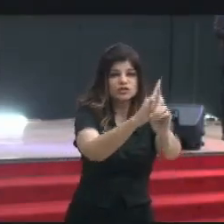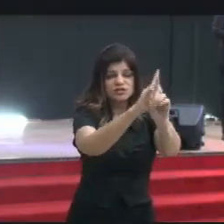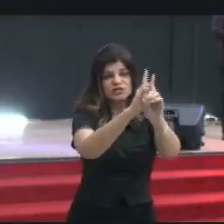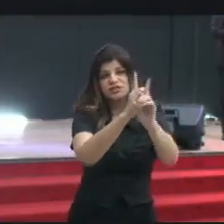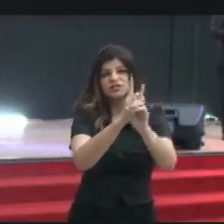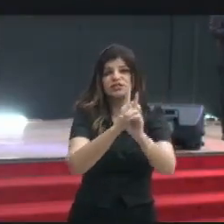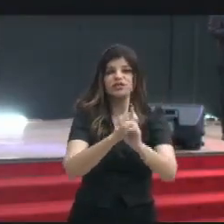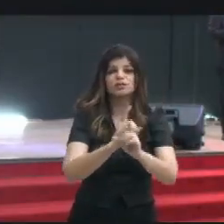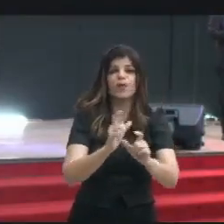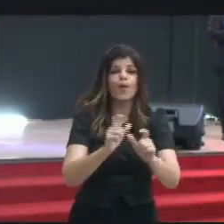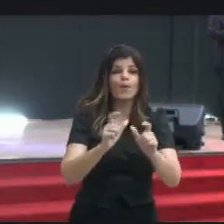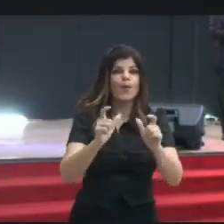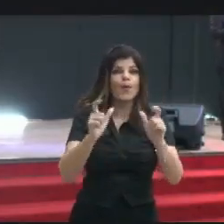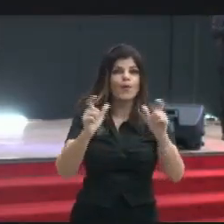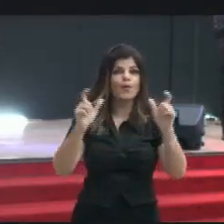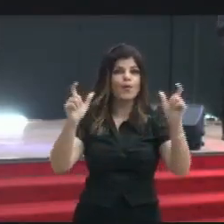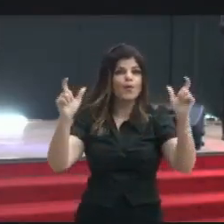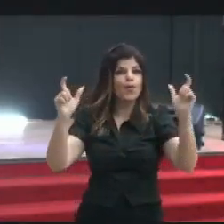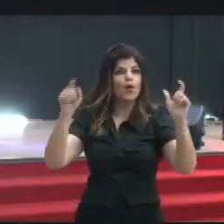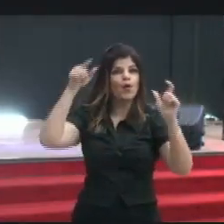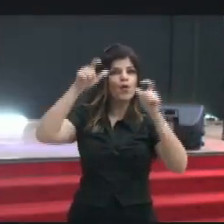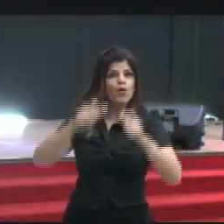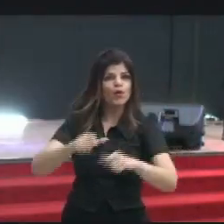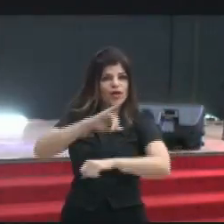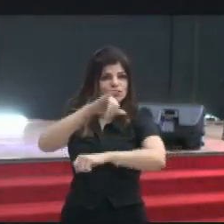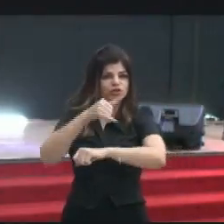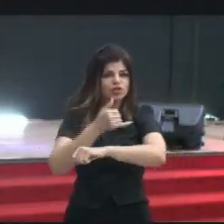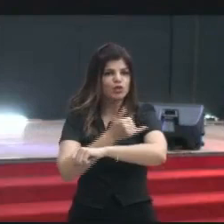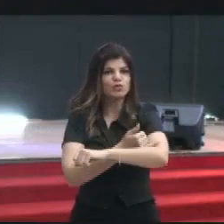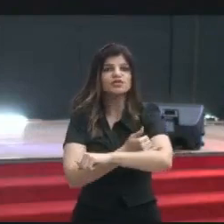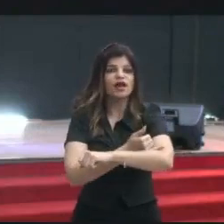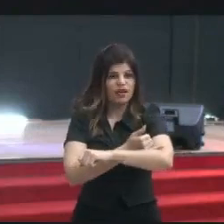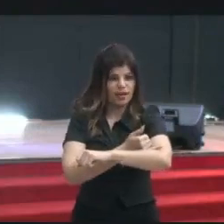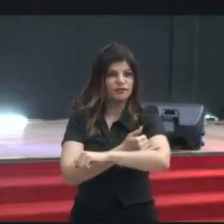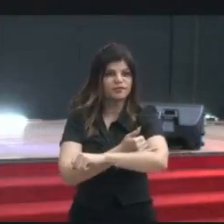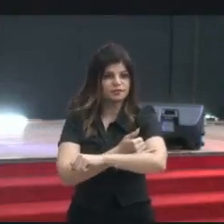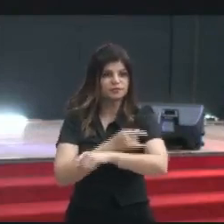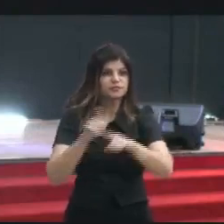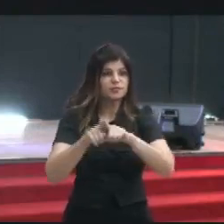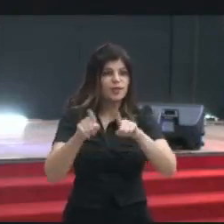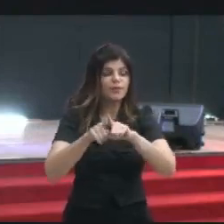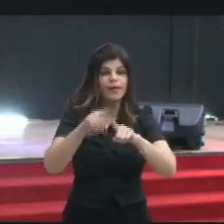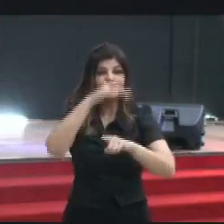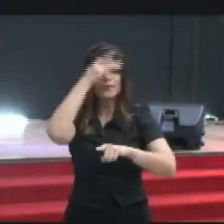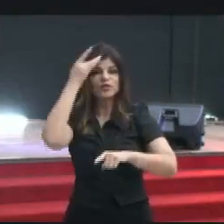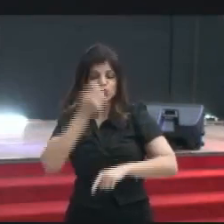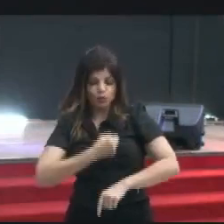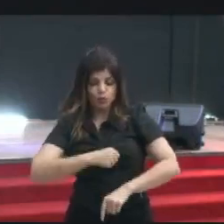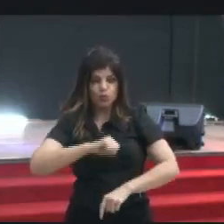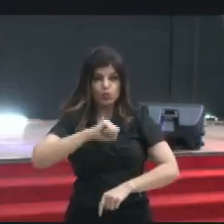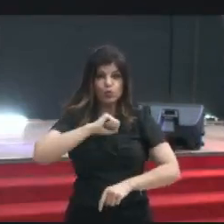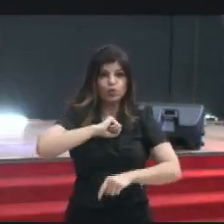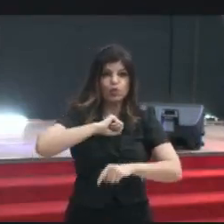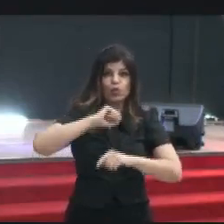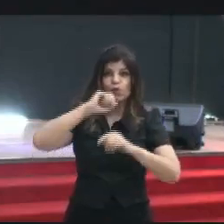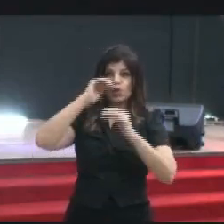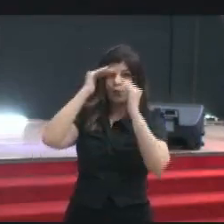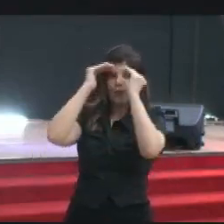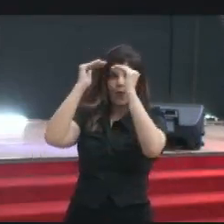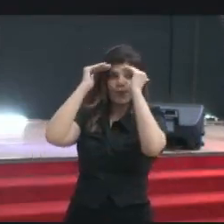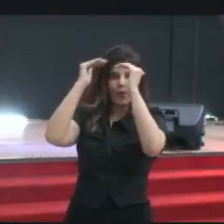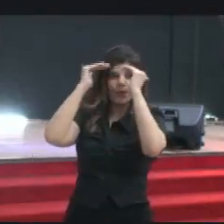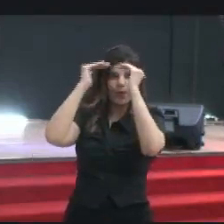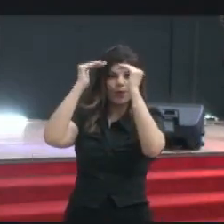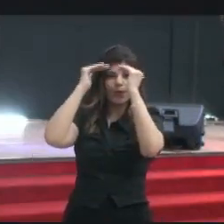Jerusalém. Também um grande número de sacerdotes obedecia